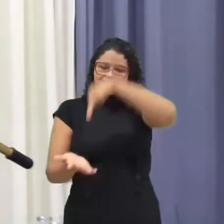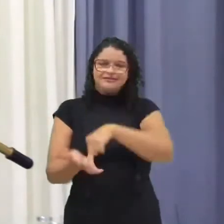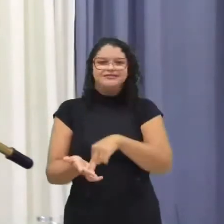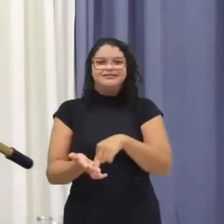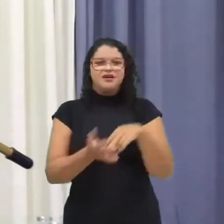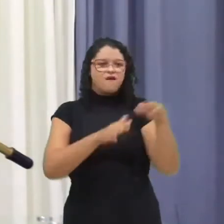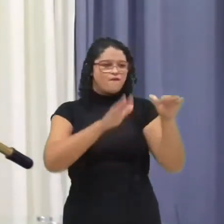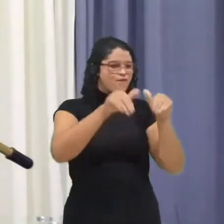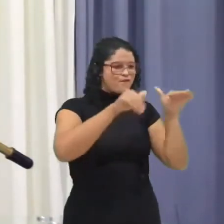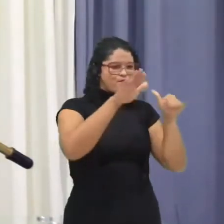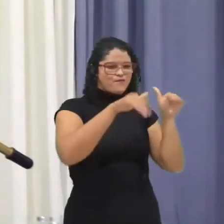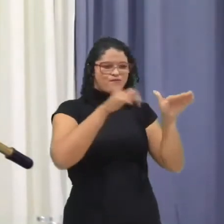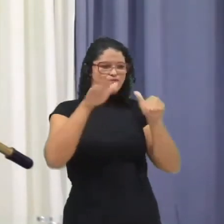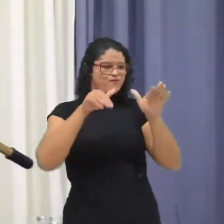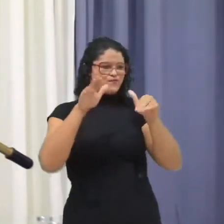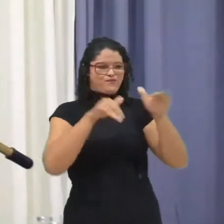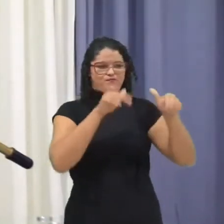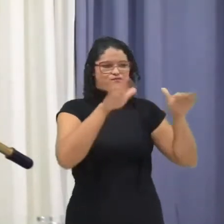si.